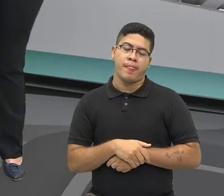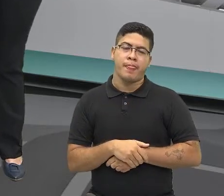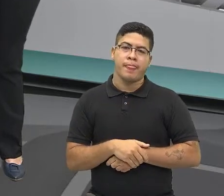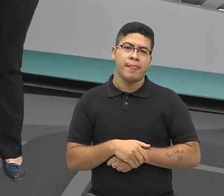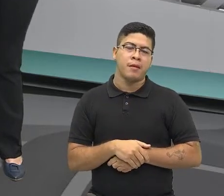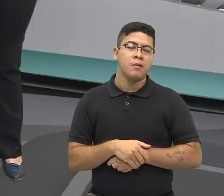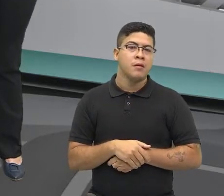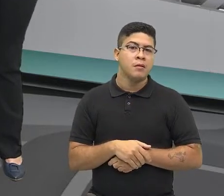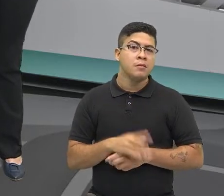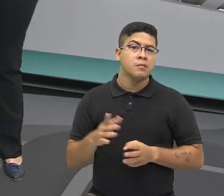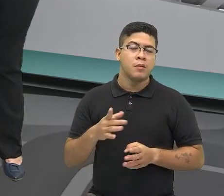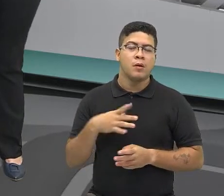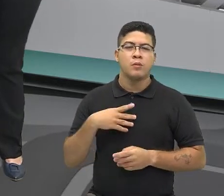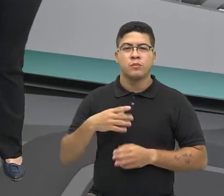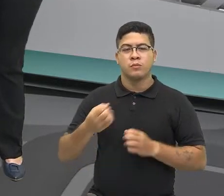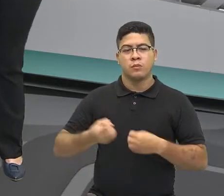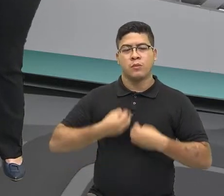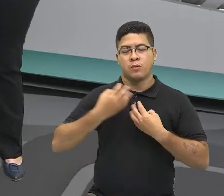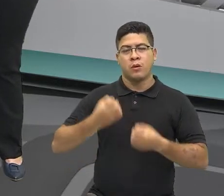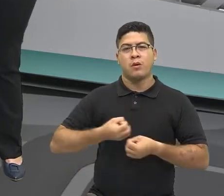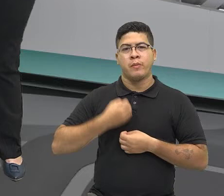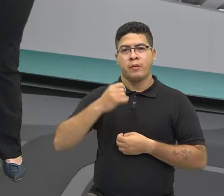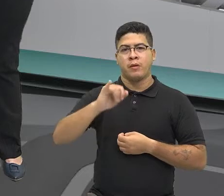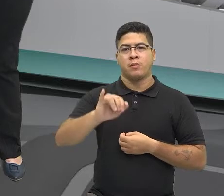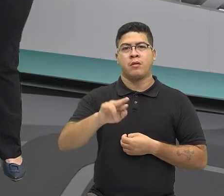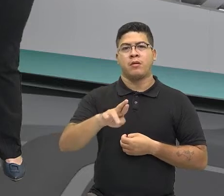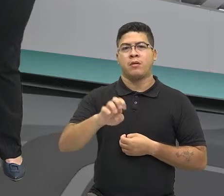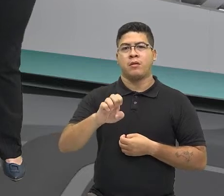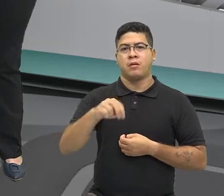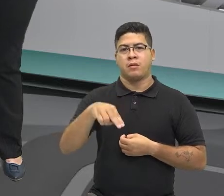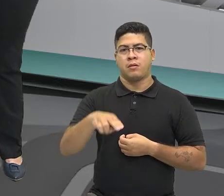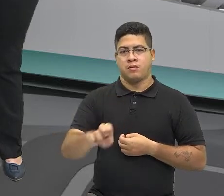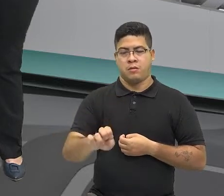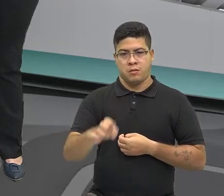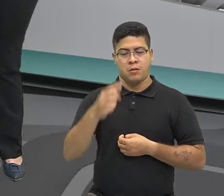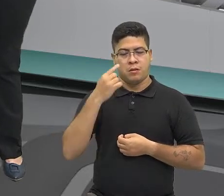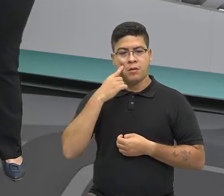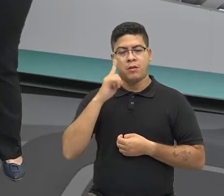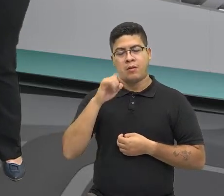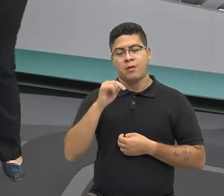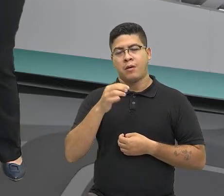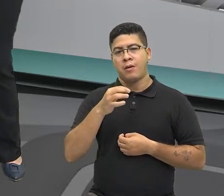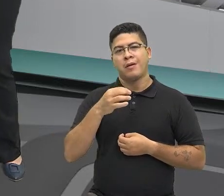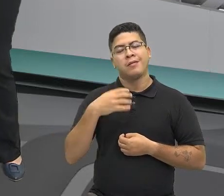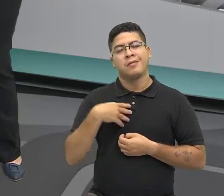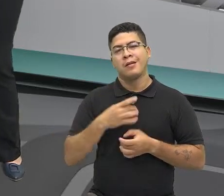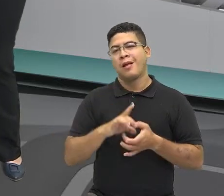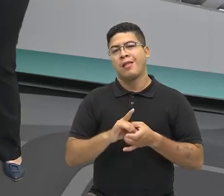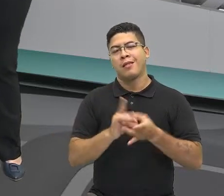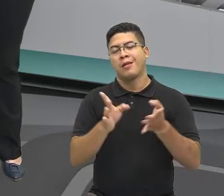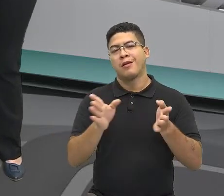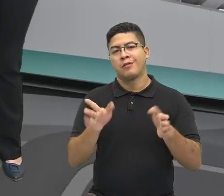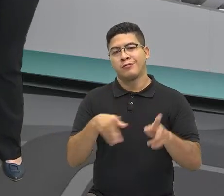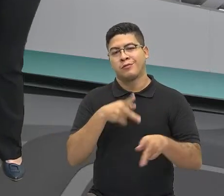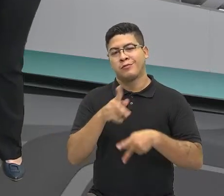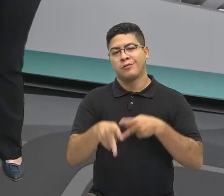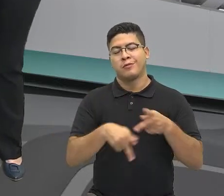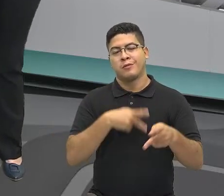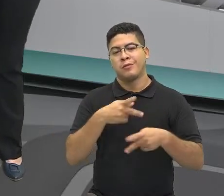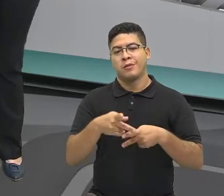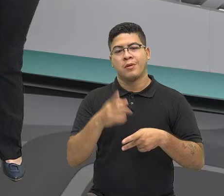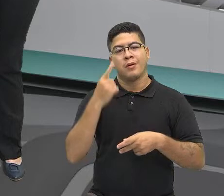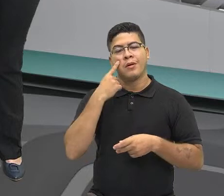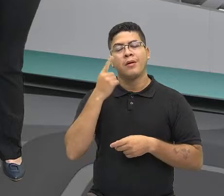no poema da Irene Branco, uma coisa bem popular, né, esta fala dele. Então, este movimento, né, que é